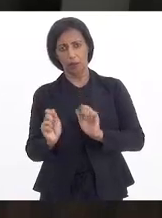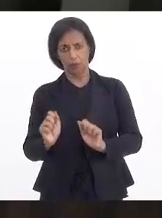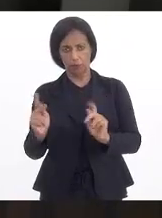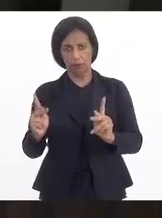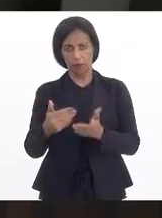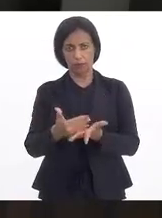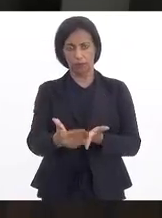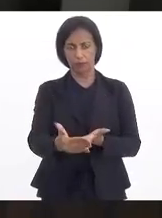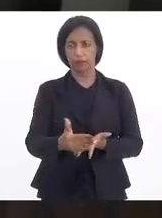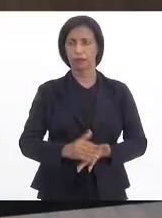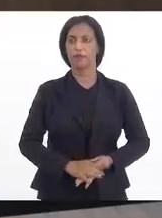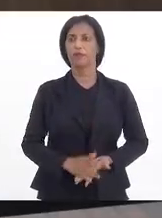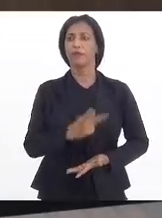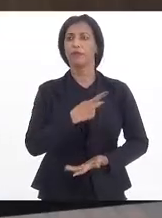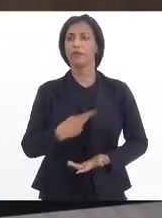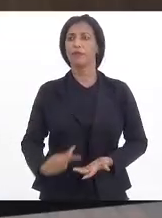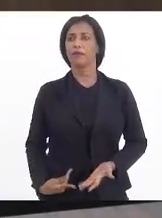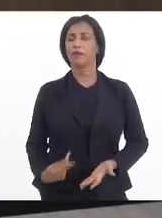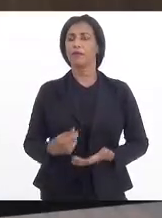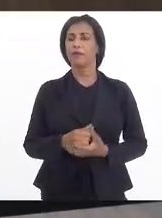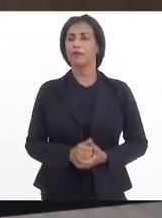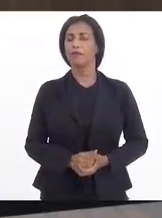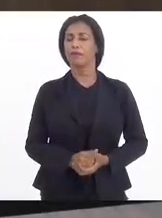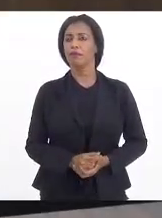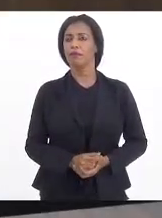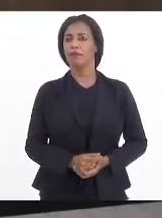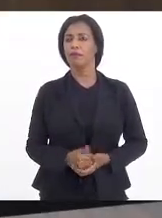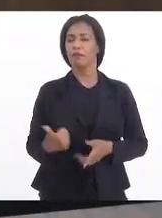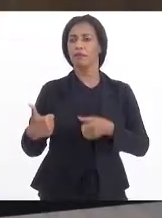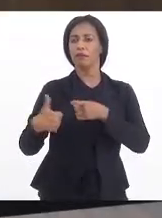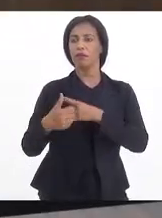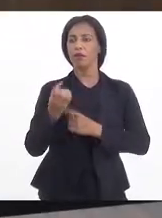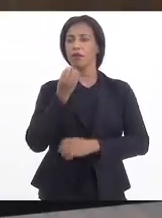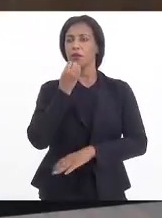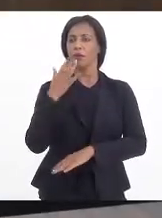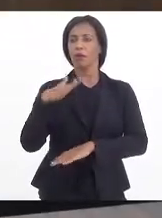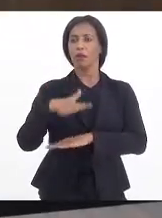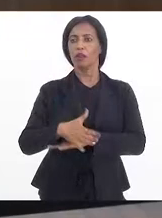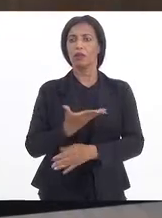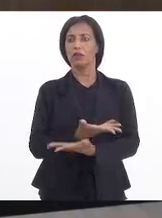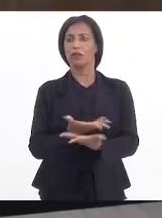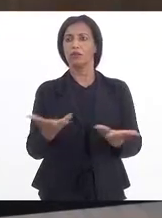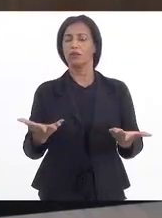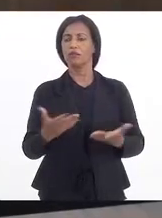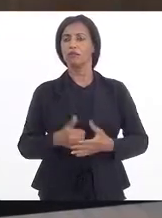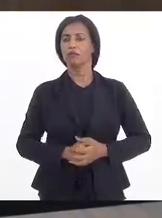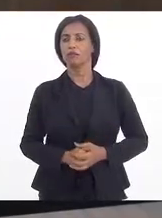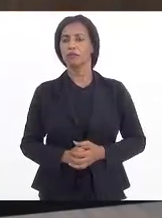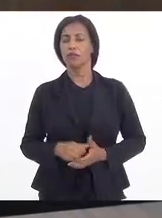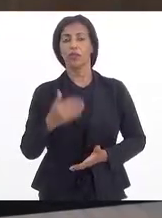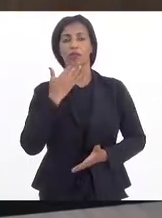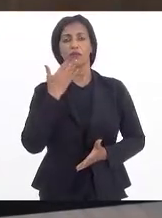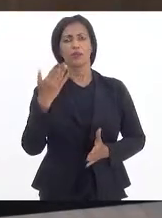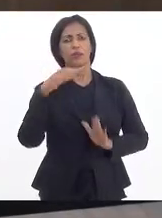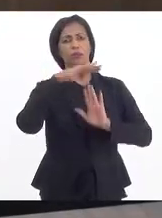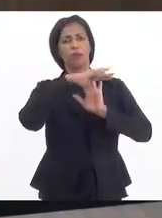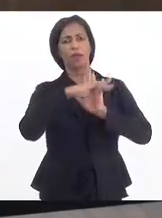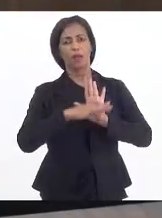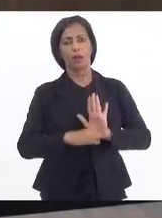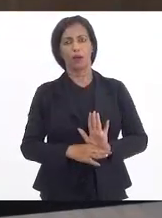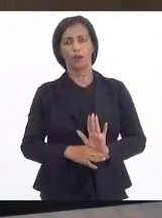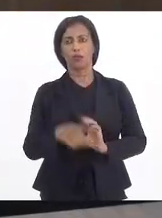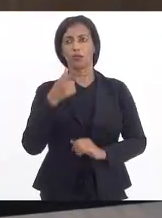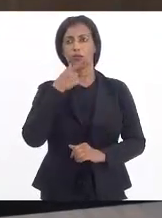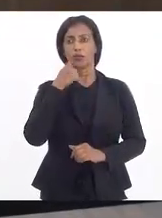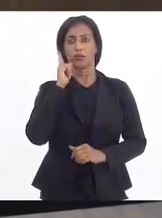ser pode ser agora Presidente é primeiro Boa tarde a todos eu fiz um pedido pela ordem no